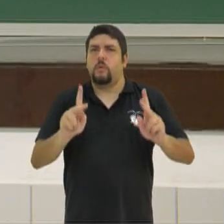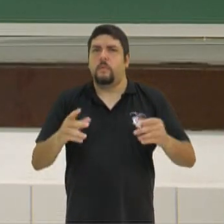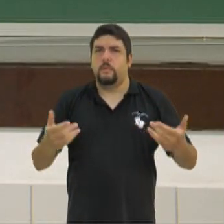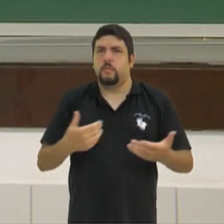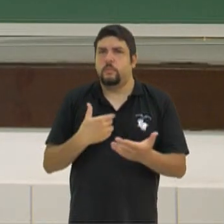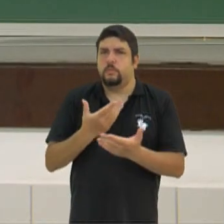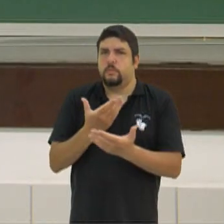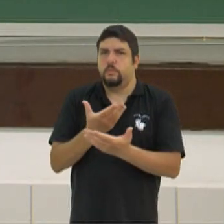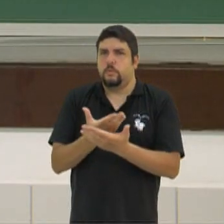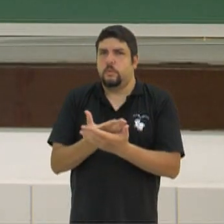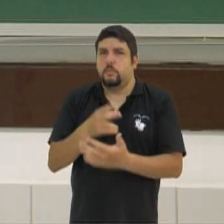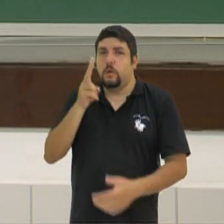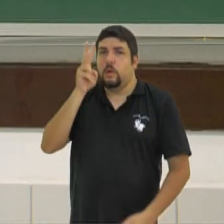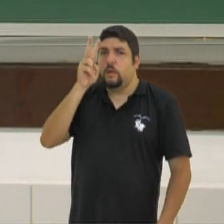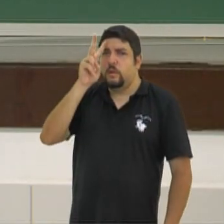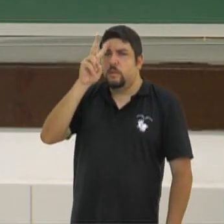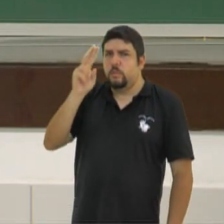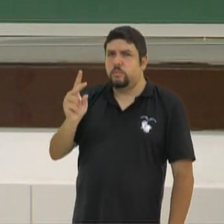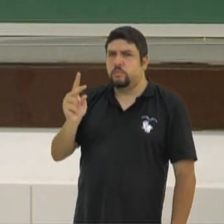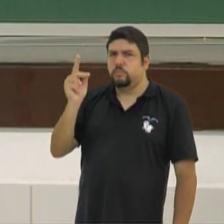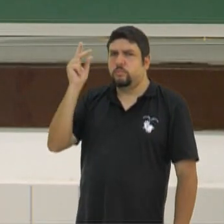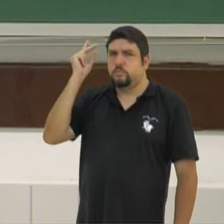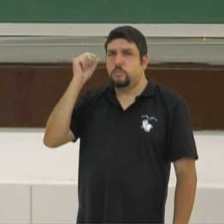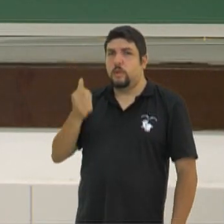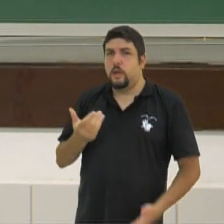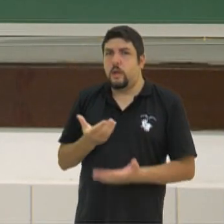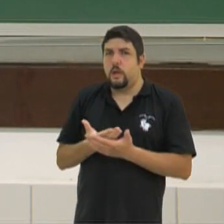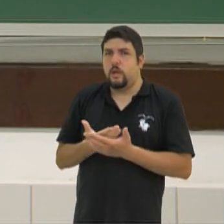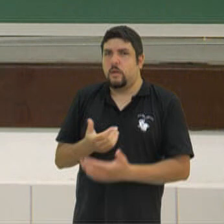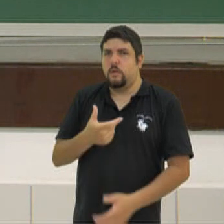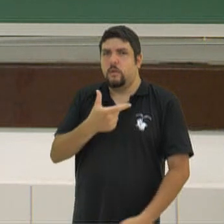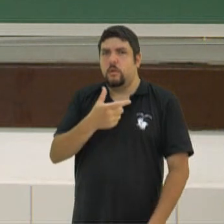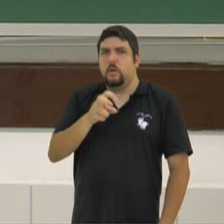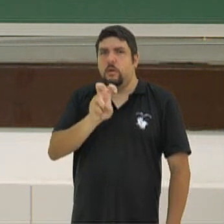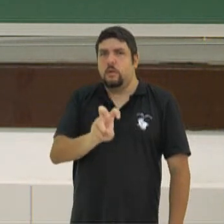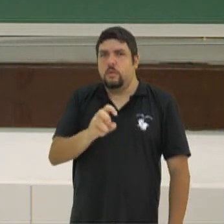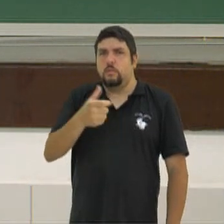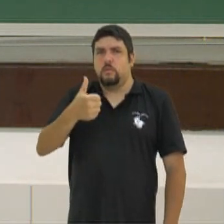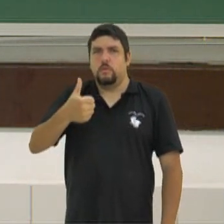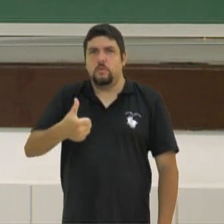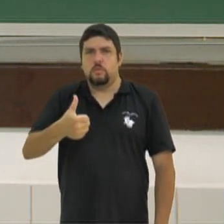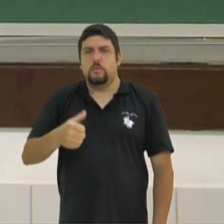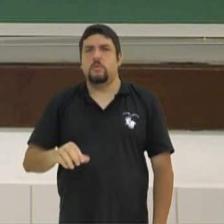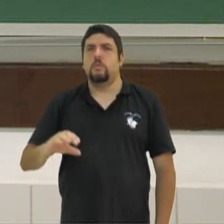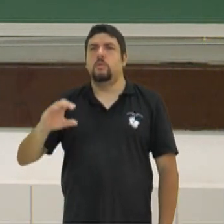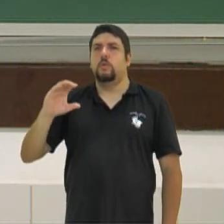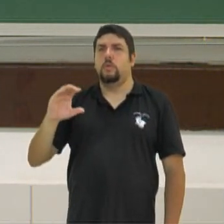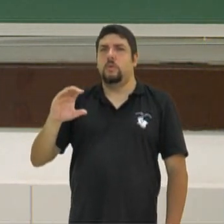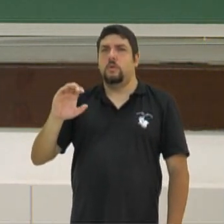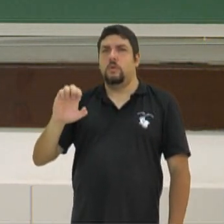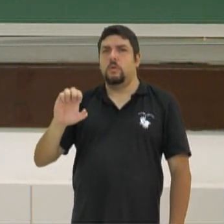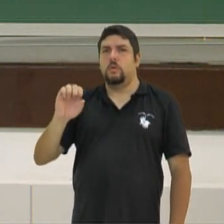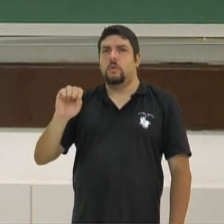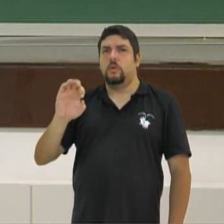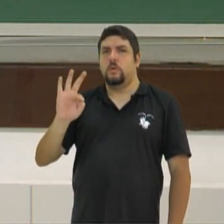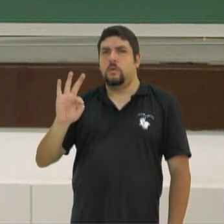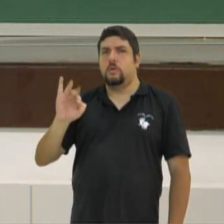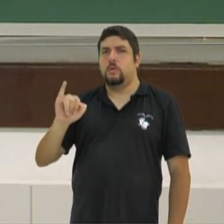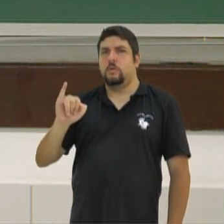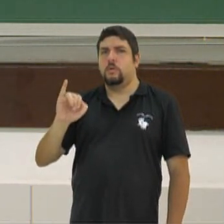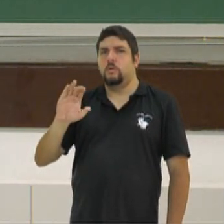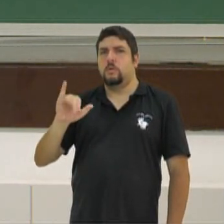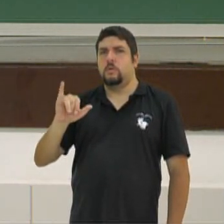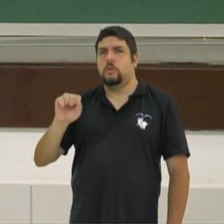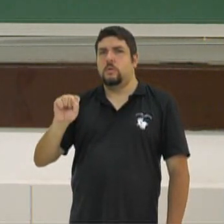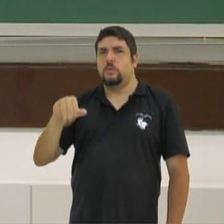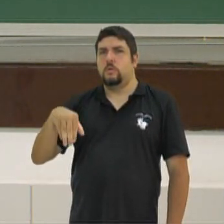aula 51, onde falamos sobre ceticismo. O que é o ceticismo, pessoal? Ceticismo nada mais